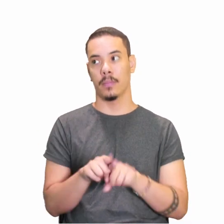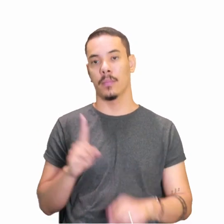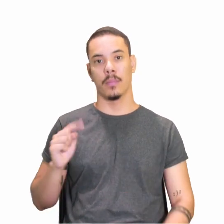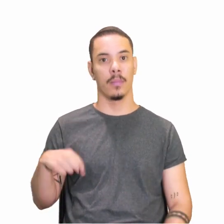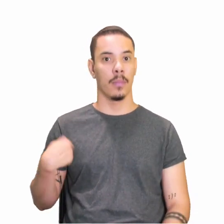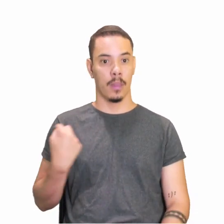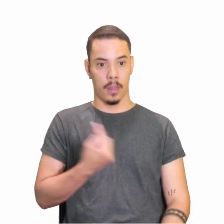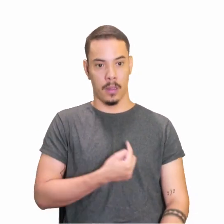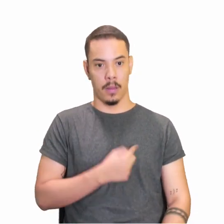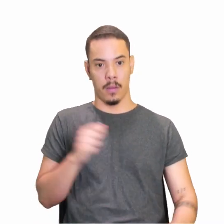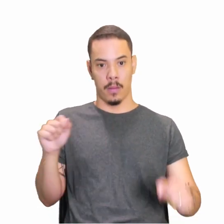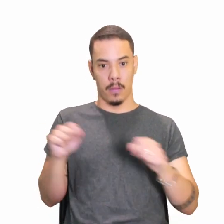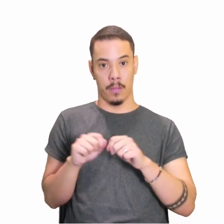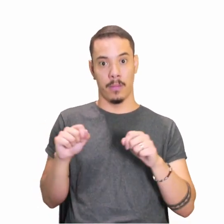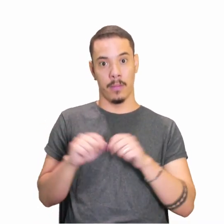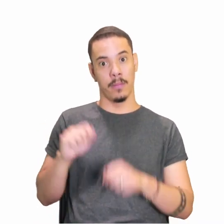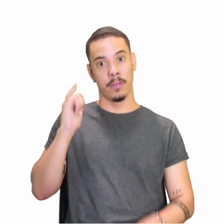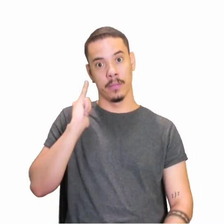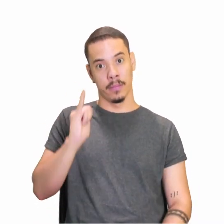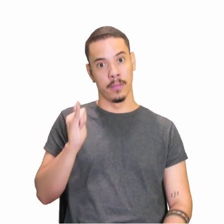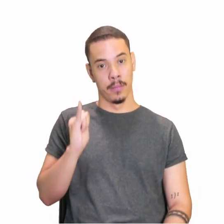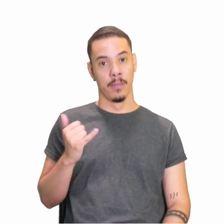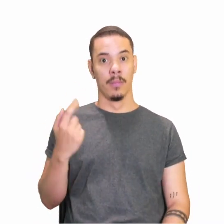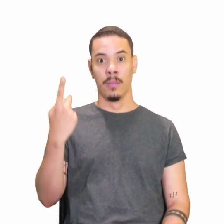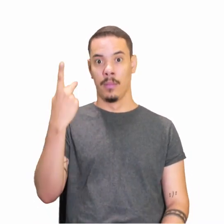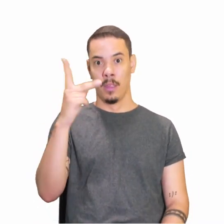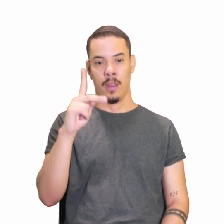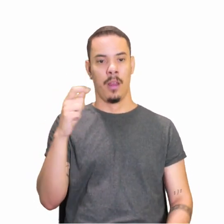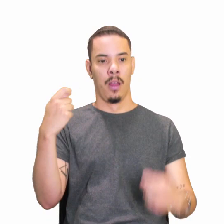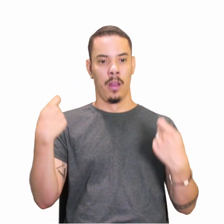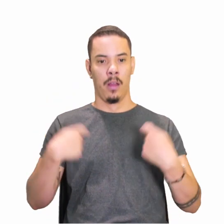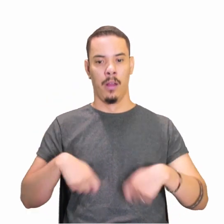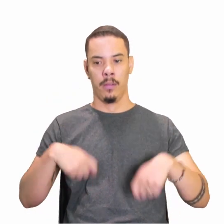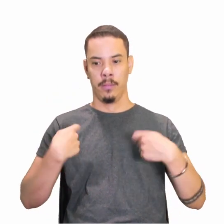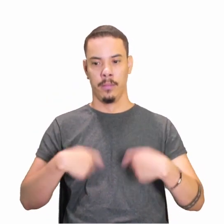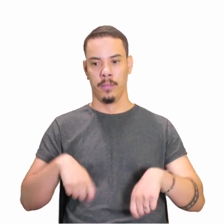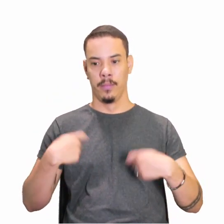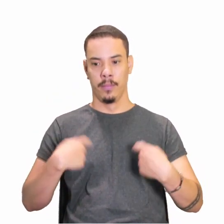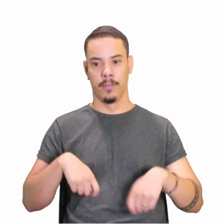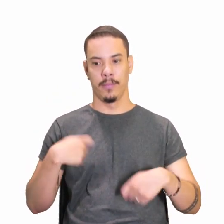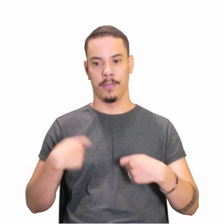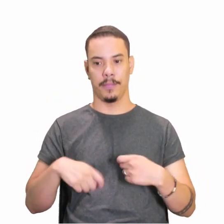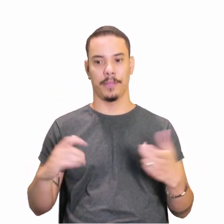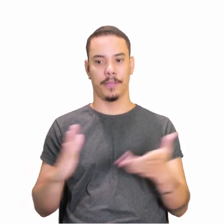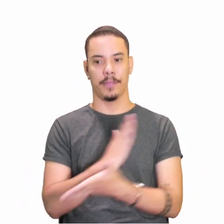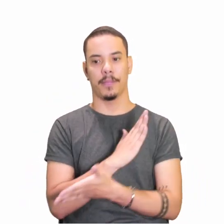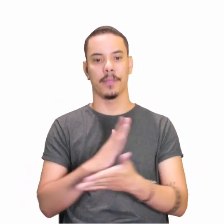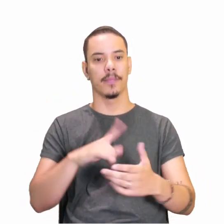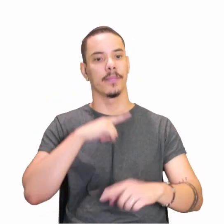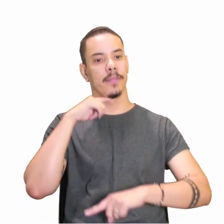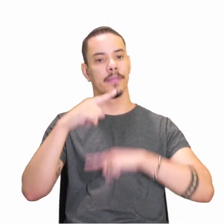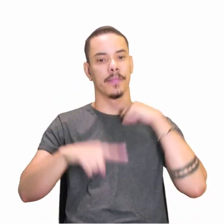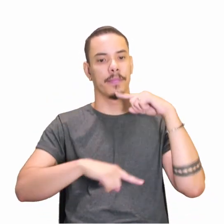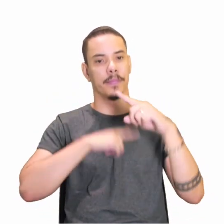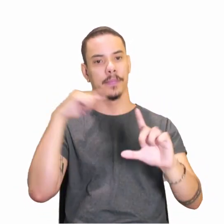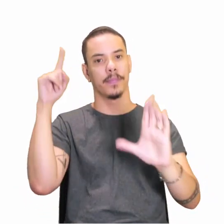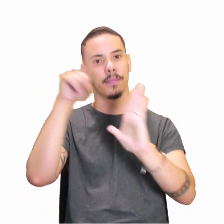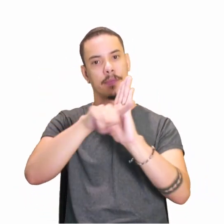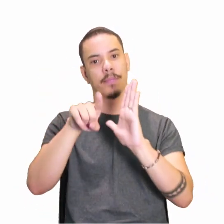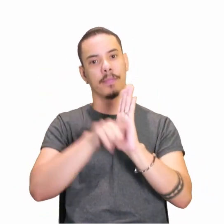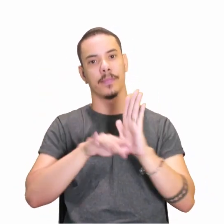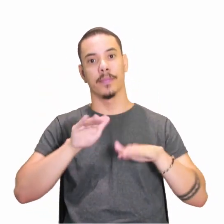construir a sua narrativa, você precisa de algumas indagações, partir de